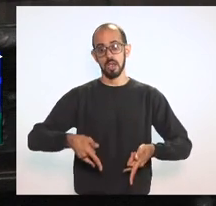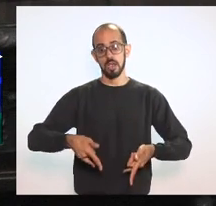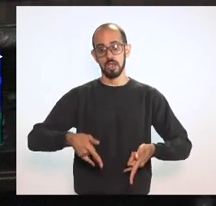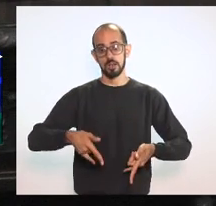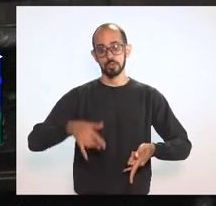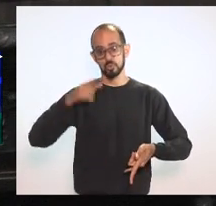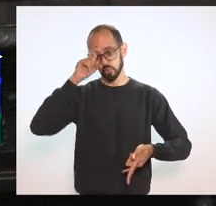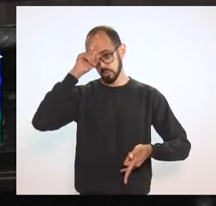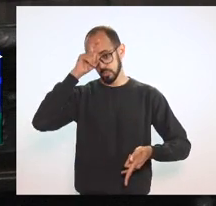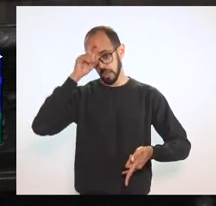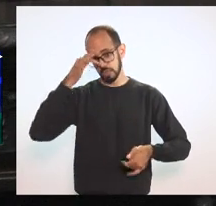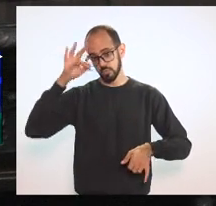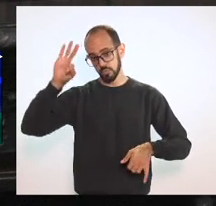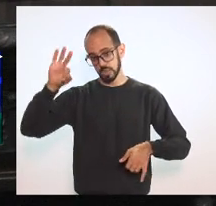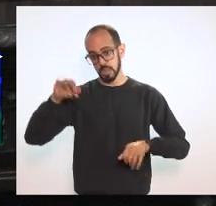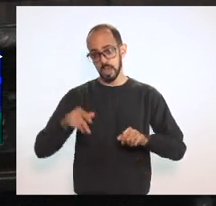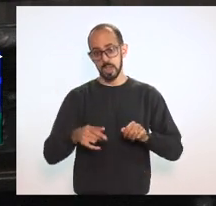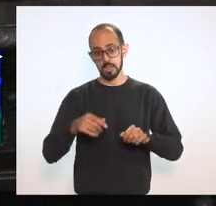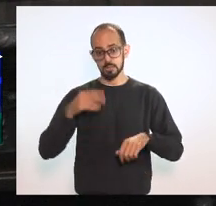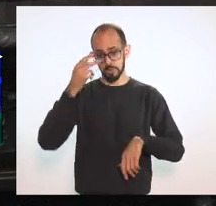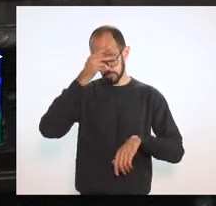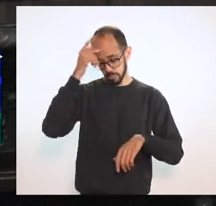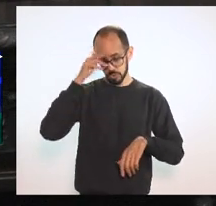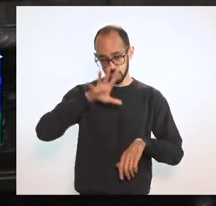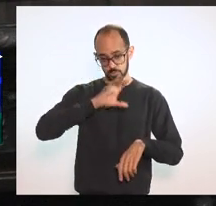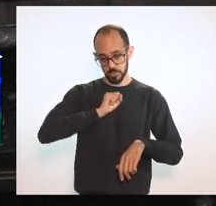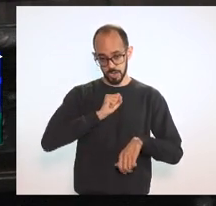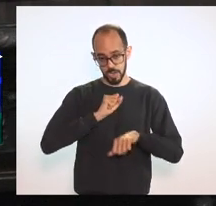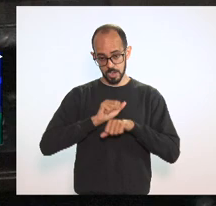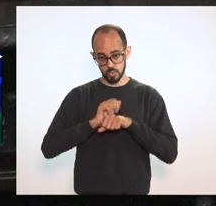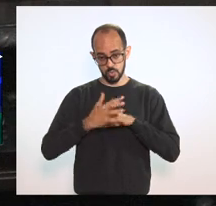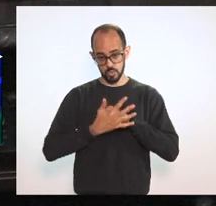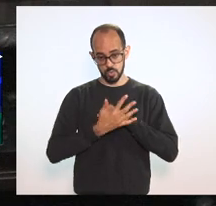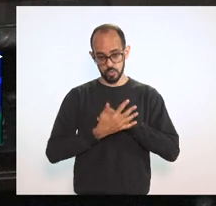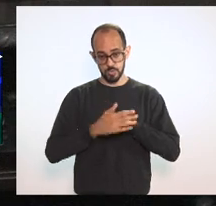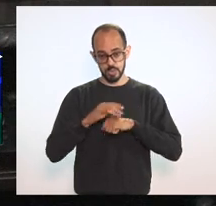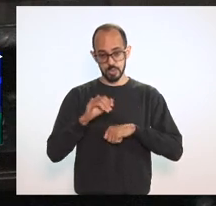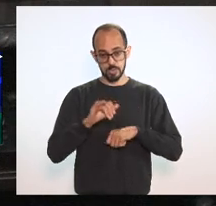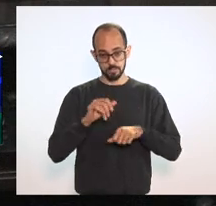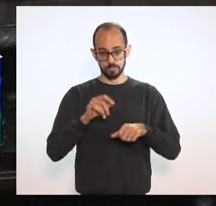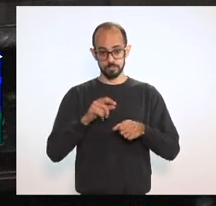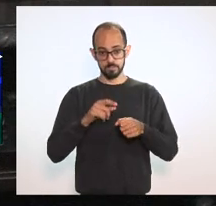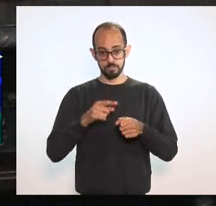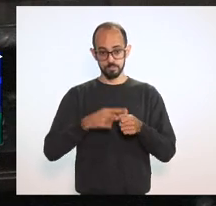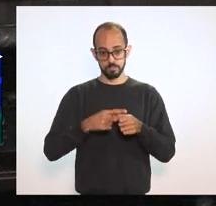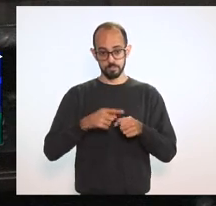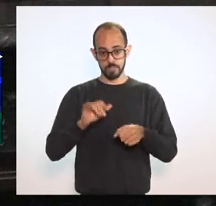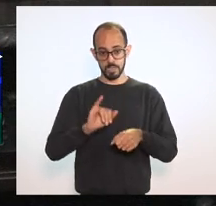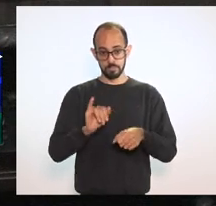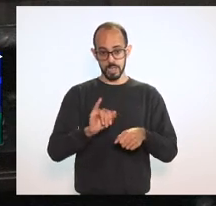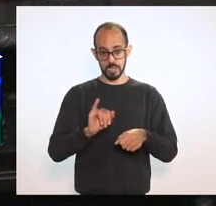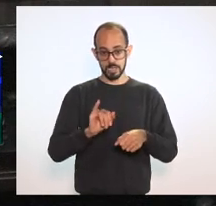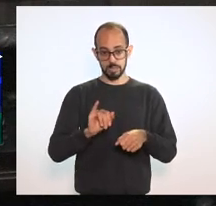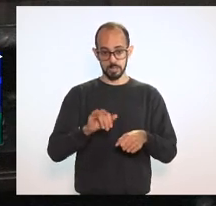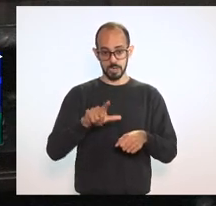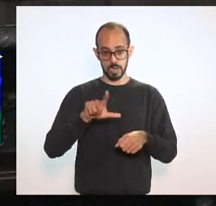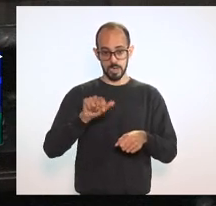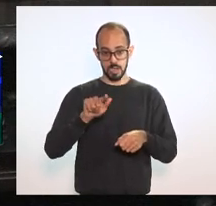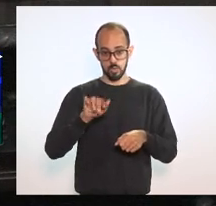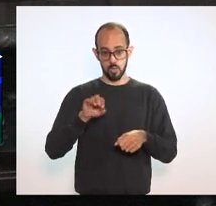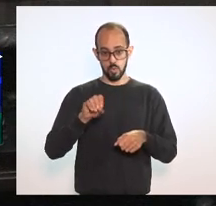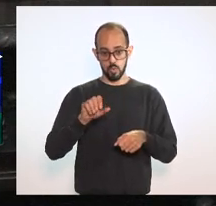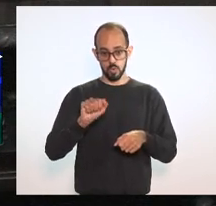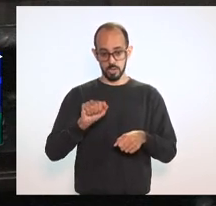leitos emergenciais em pacientes com vídeo Ipanema no Cardoso Fontes na Lagoa dos hospitais federais